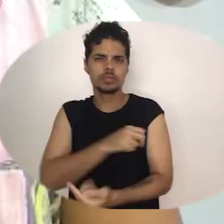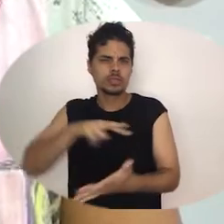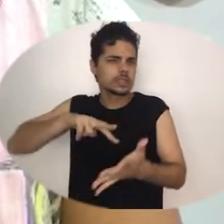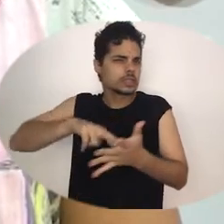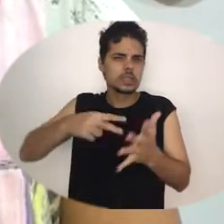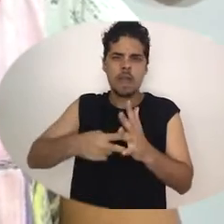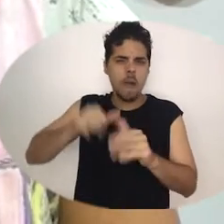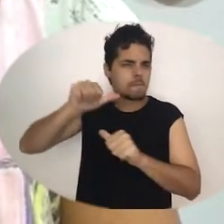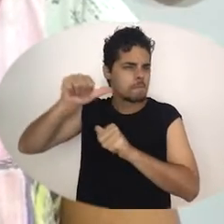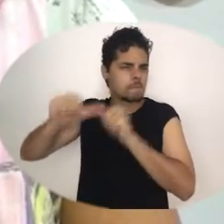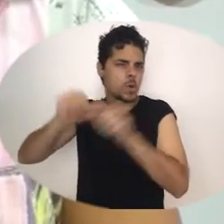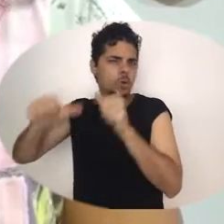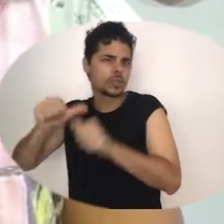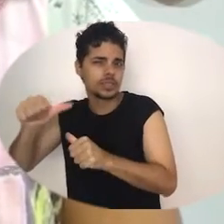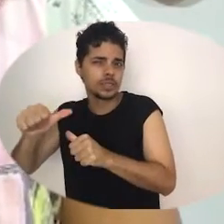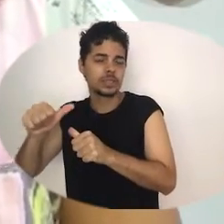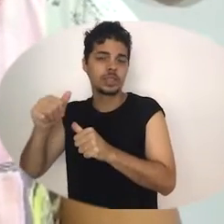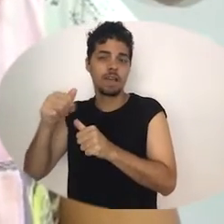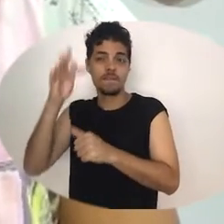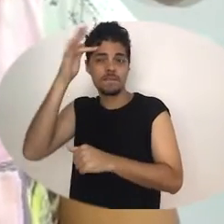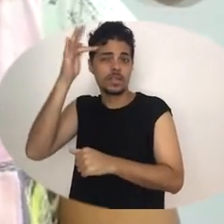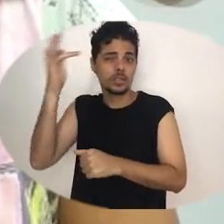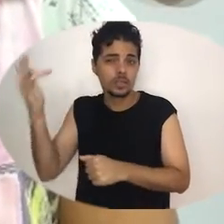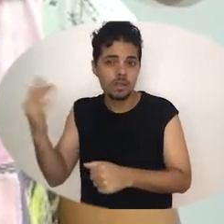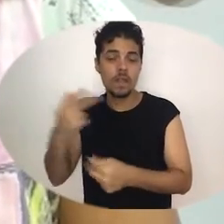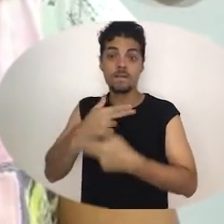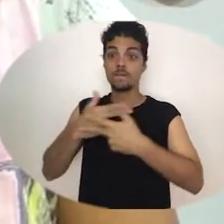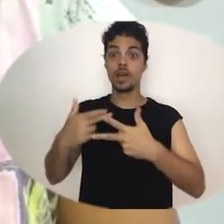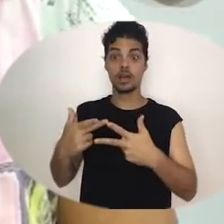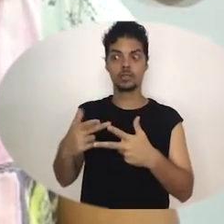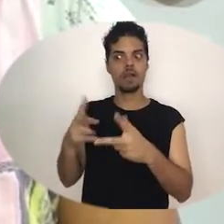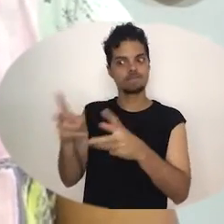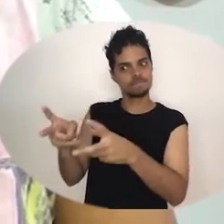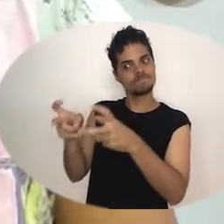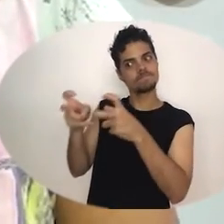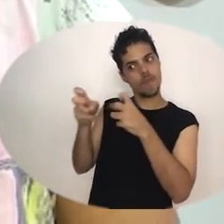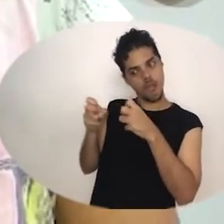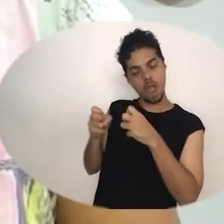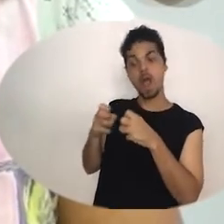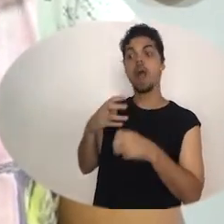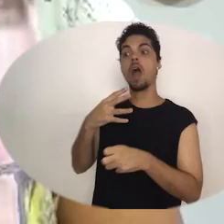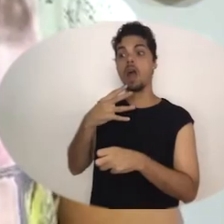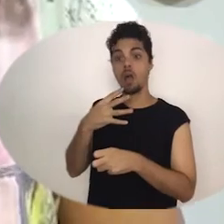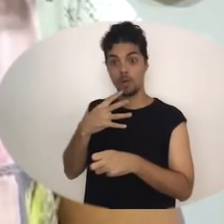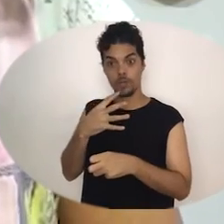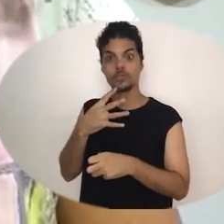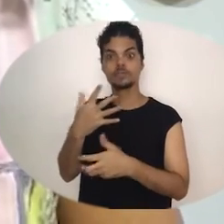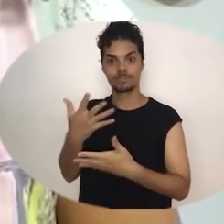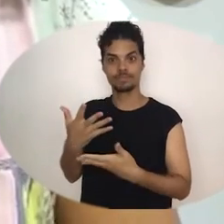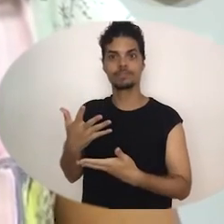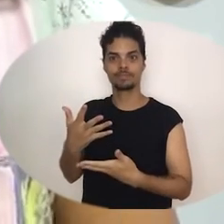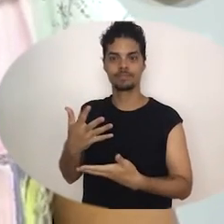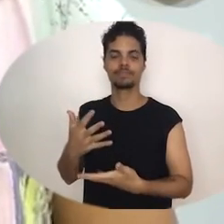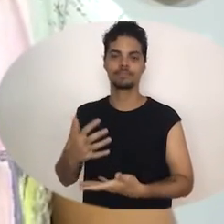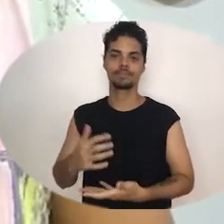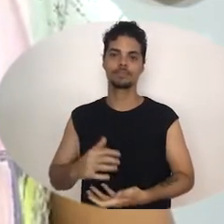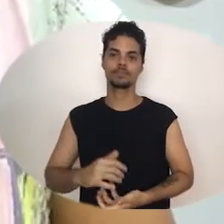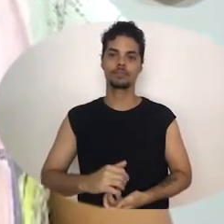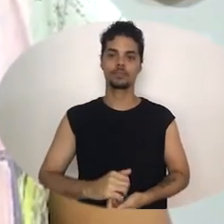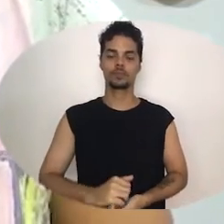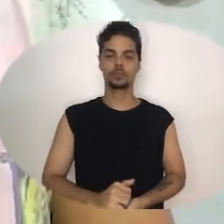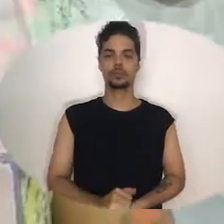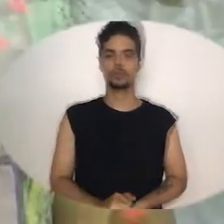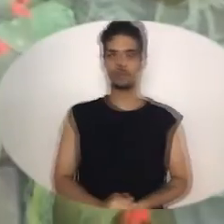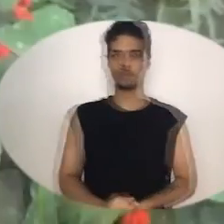possibilidades de ressignificar os modos de ser, estar, sentir, compreender